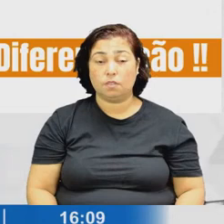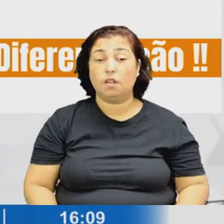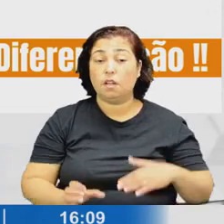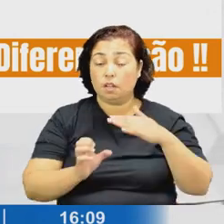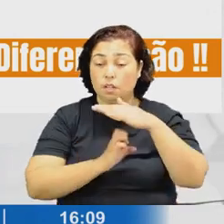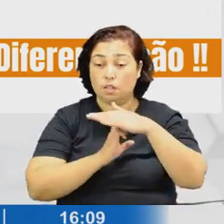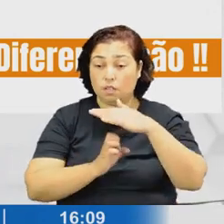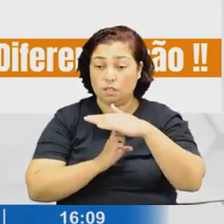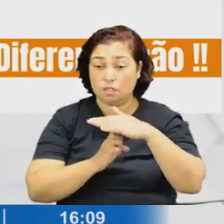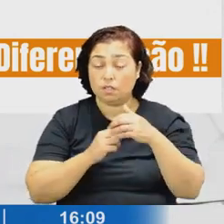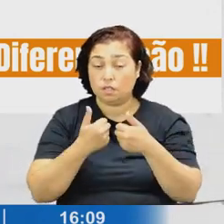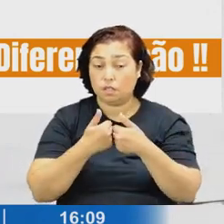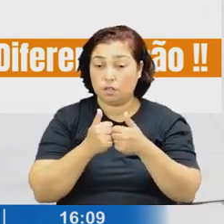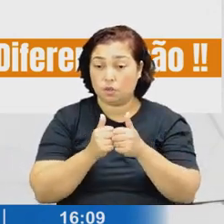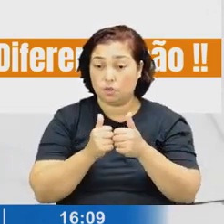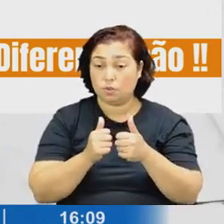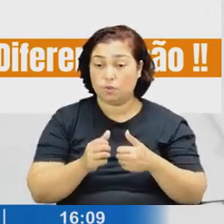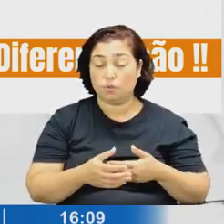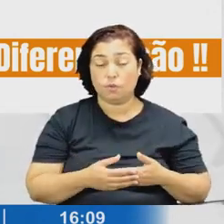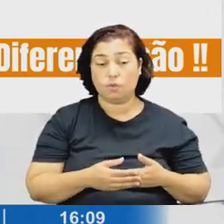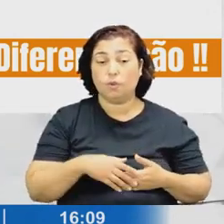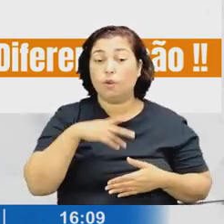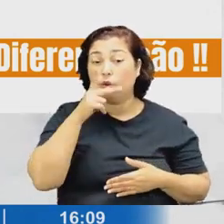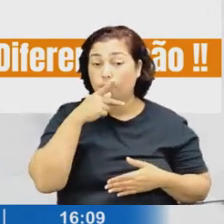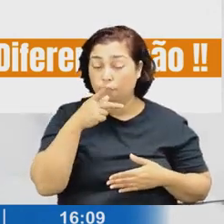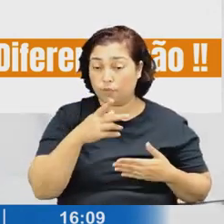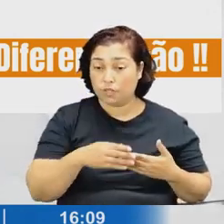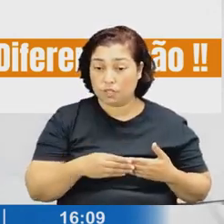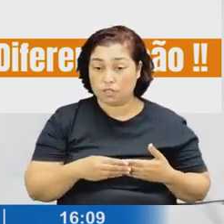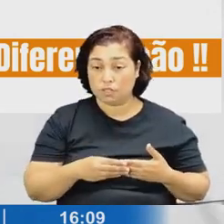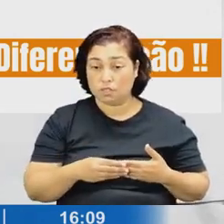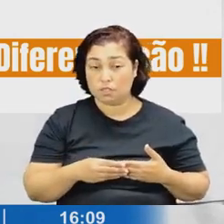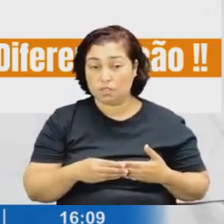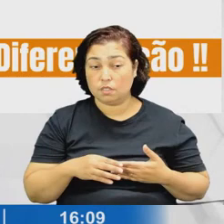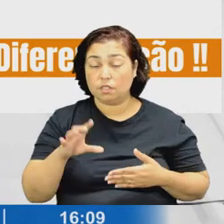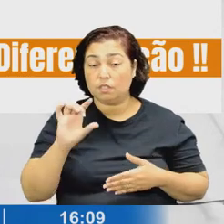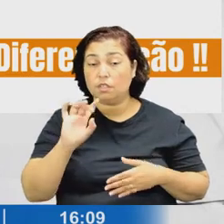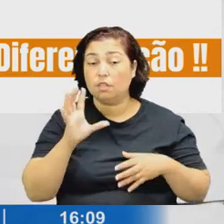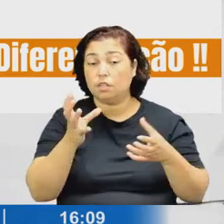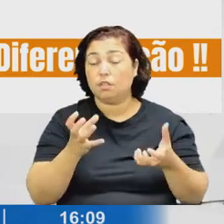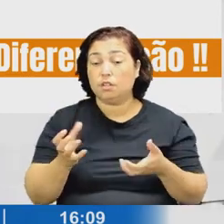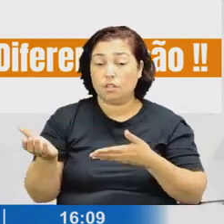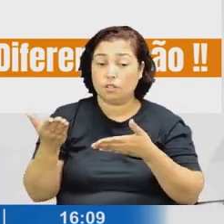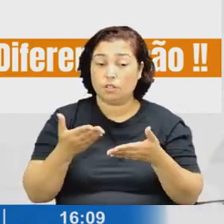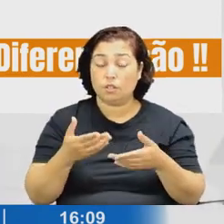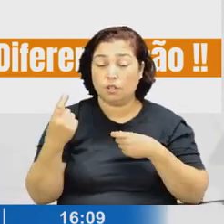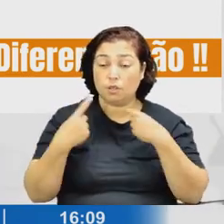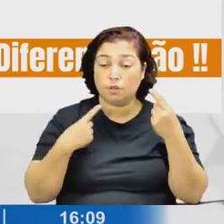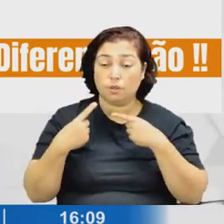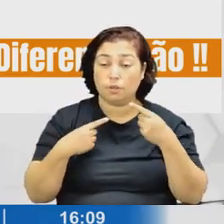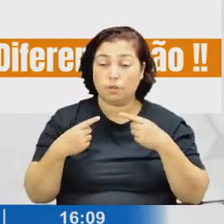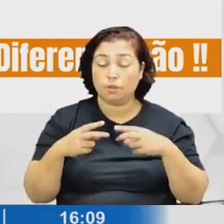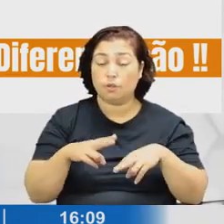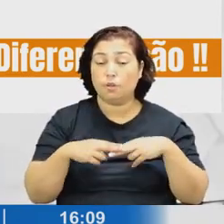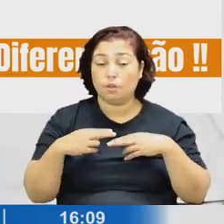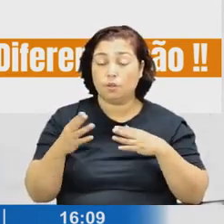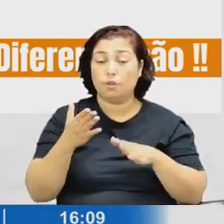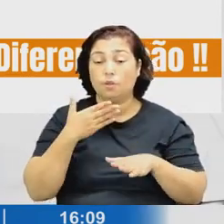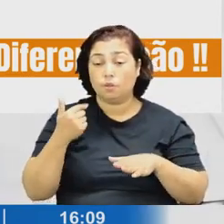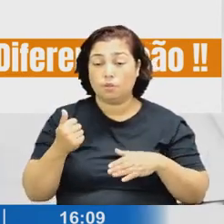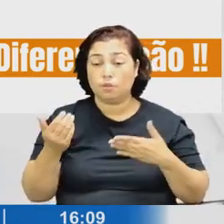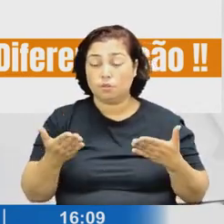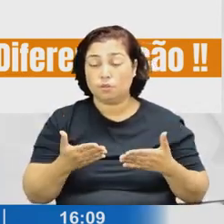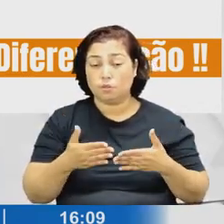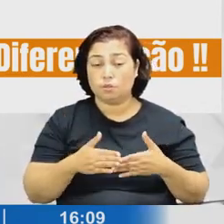empresária do ramo de ônibus lá né aí tavam dizendo que ela só queria entrar na política por conta de melhorar a questão